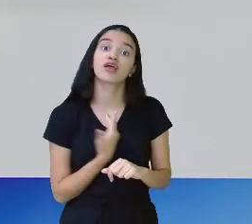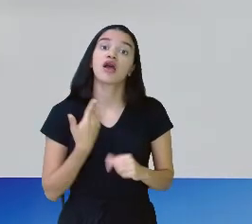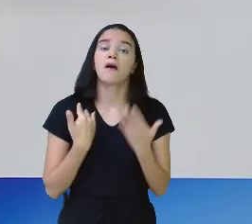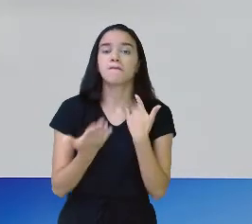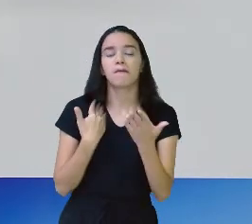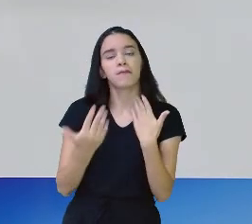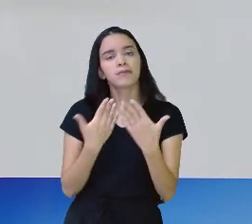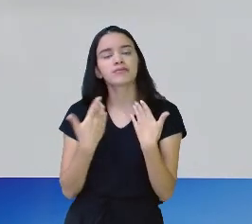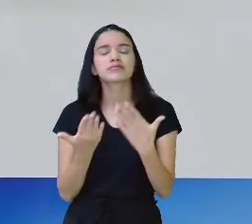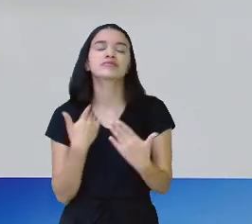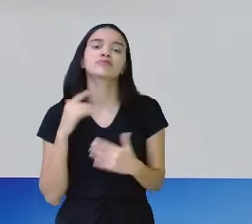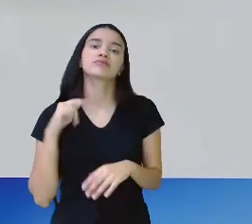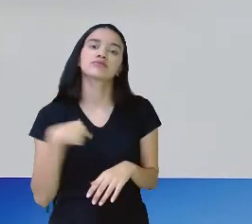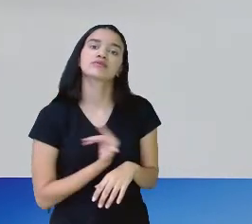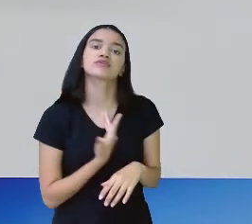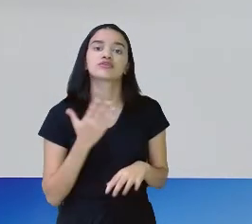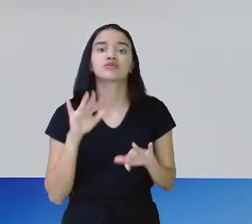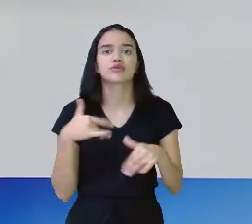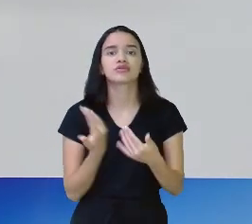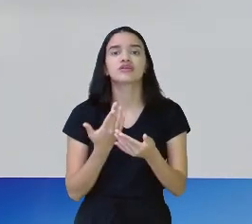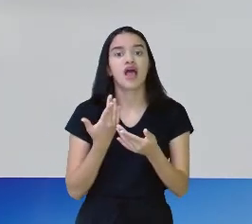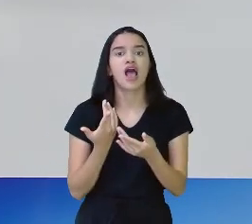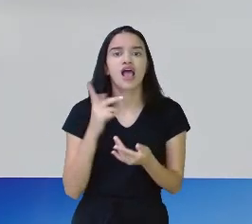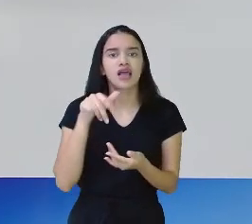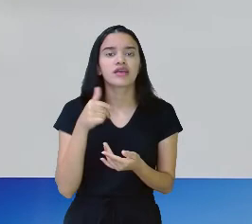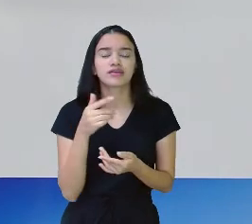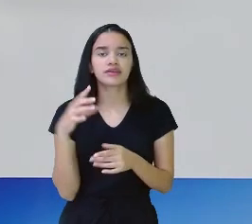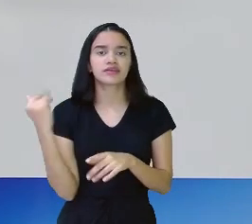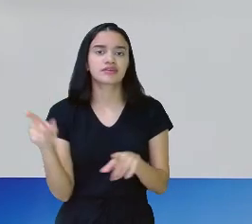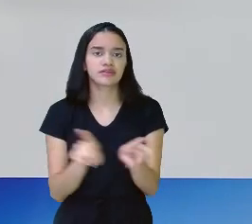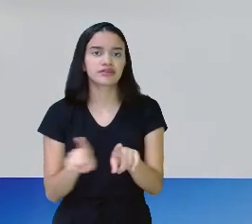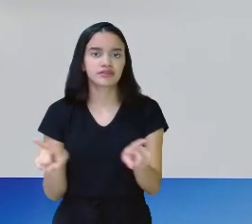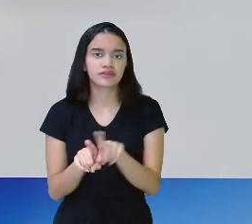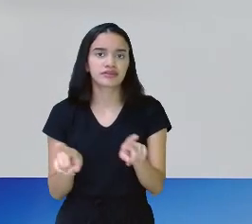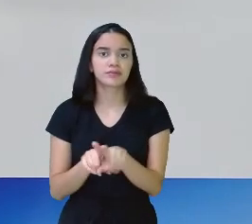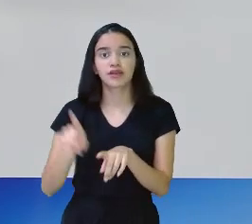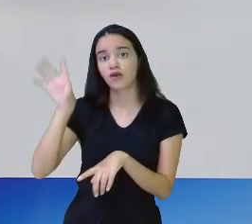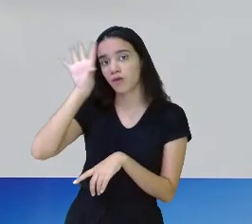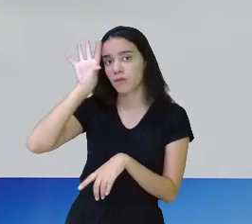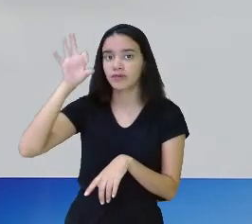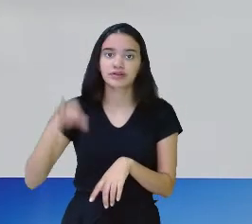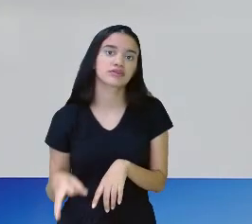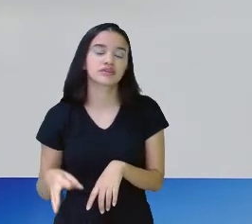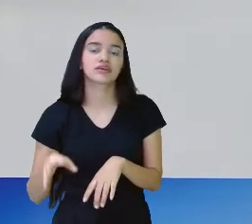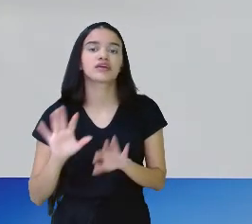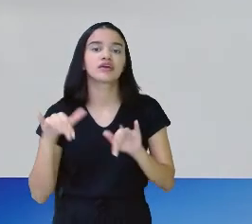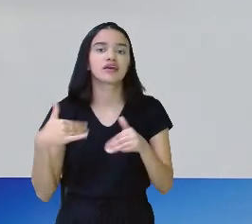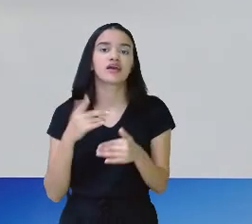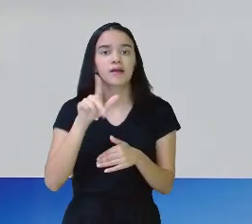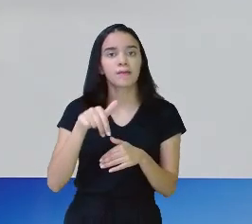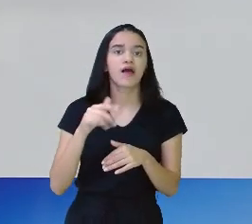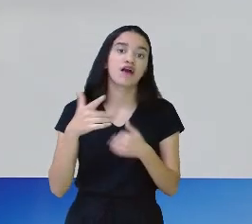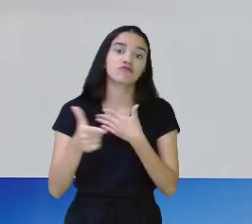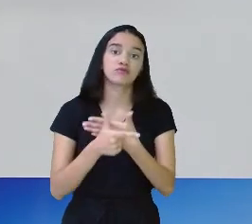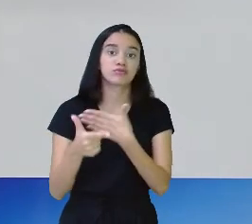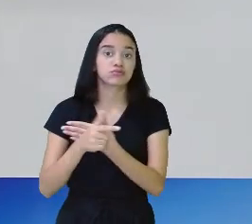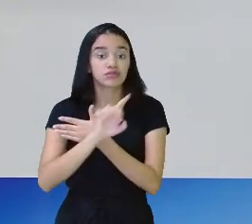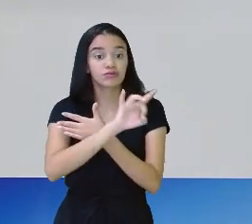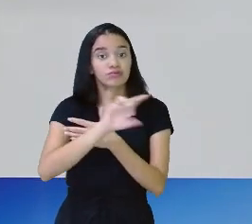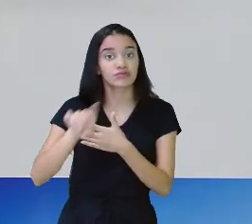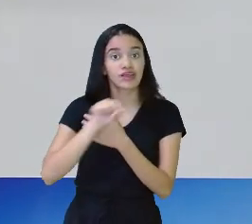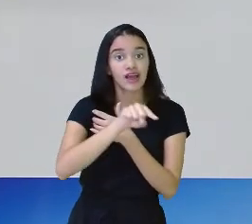discuta, eu trago para a gente fazer provocações mesmo. E também que compreenderam aí qual é a função